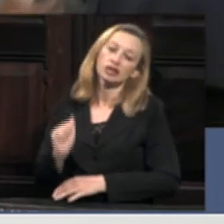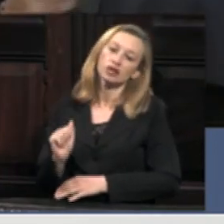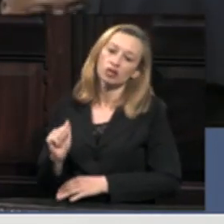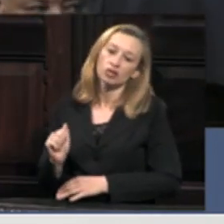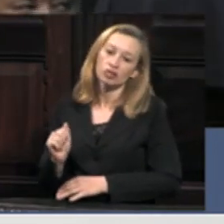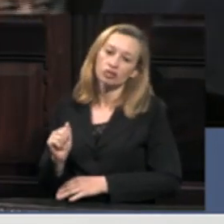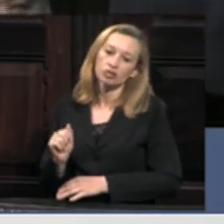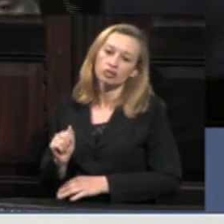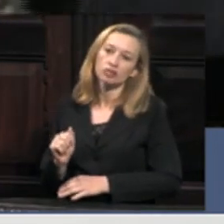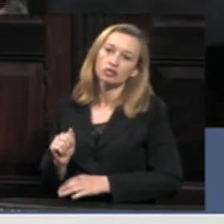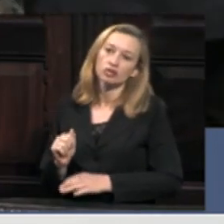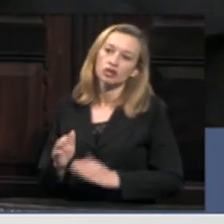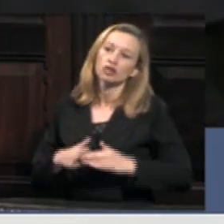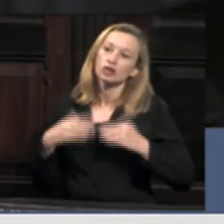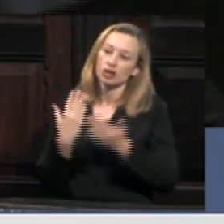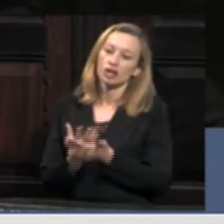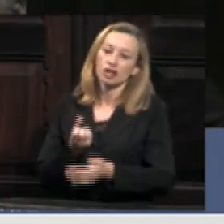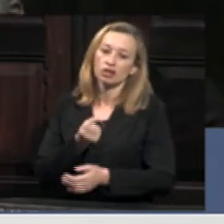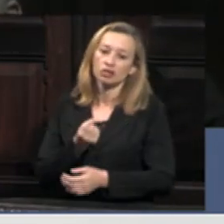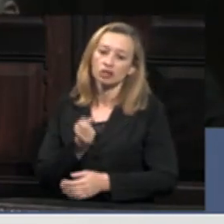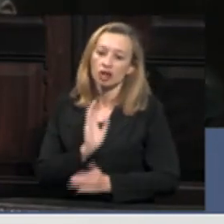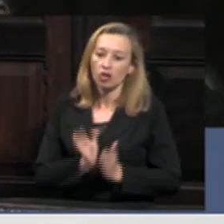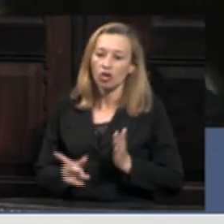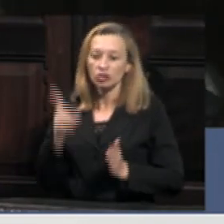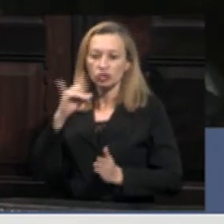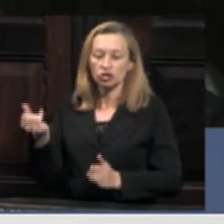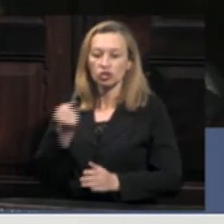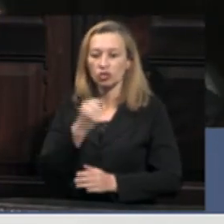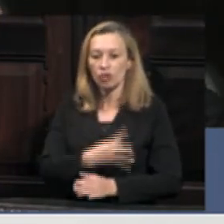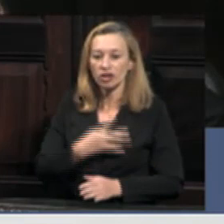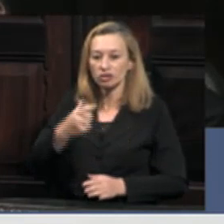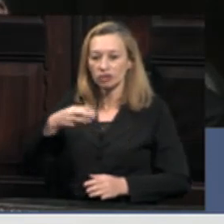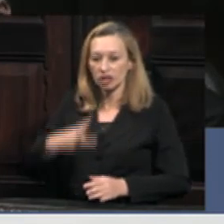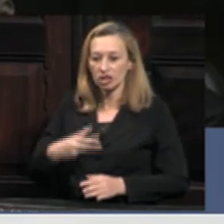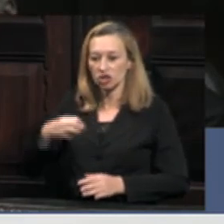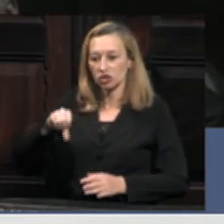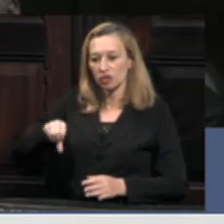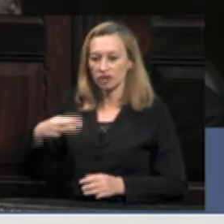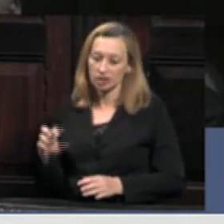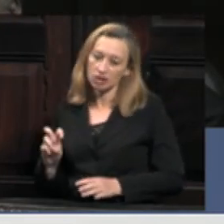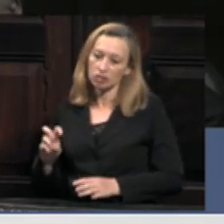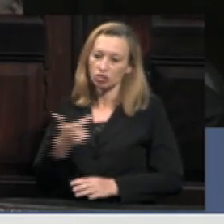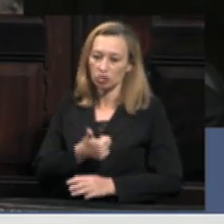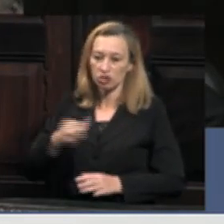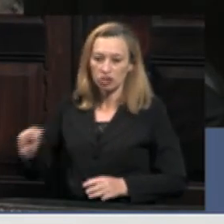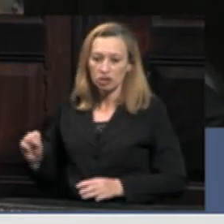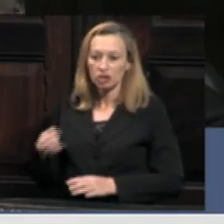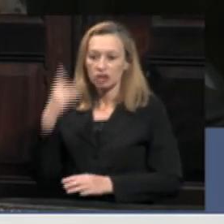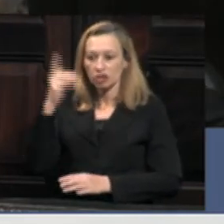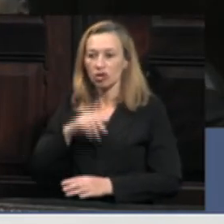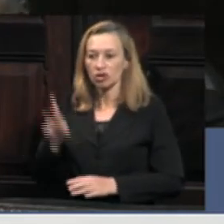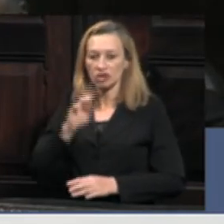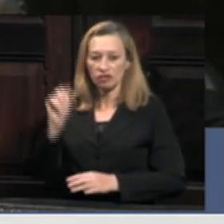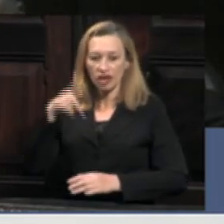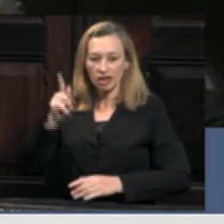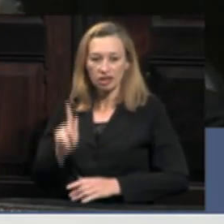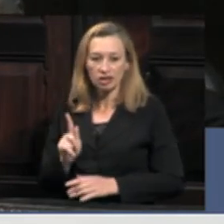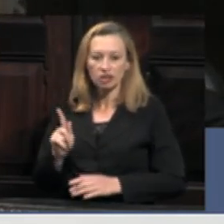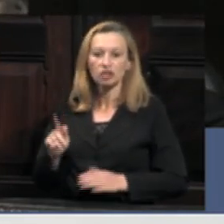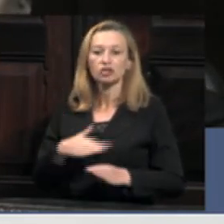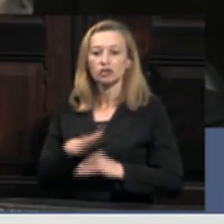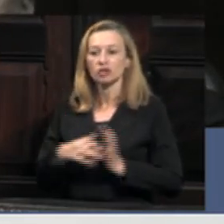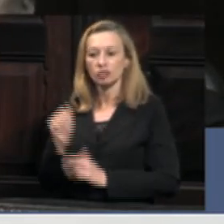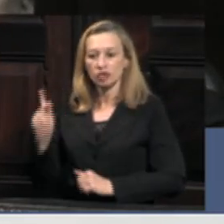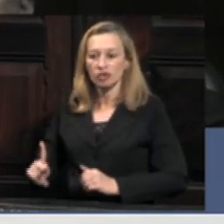aprovado. Requer a inclusão na ordem do dia do projeto de lei 4395 de 2018, deputado Rosenberg Reis. Senhores que aprovam nesse como estão,